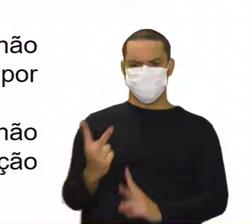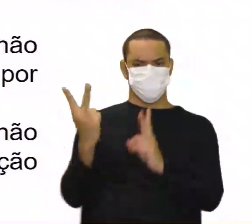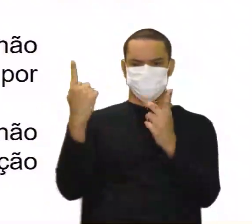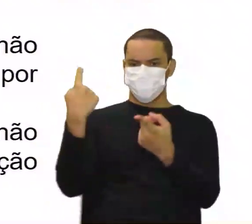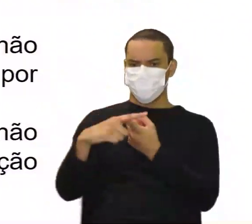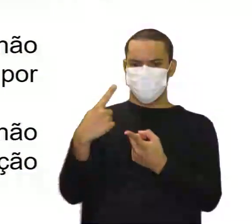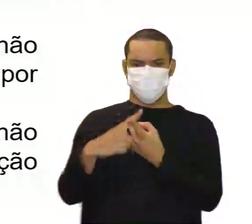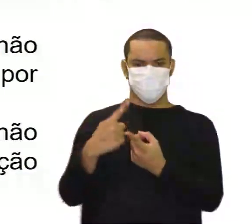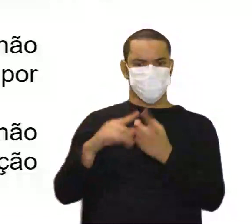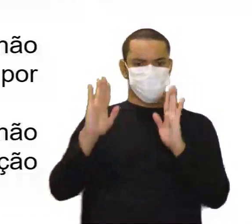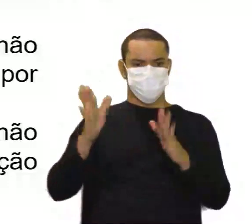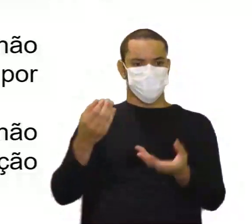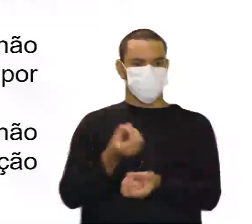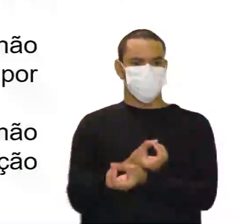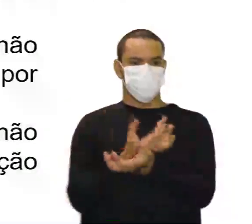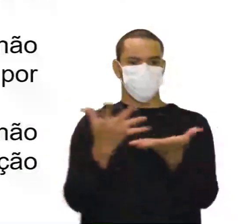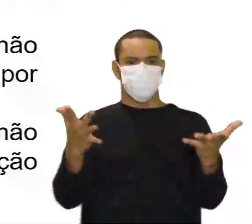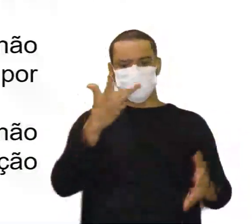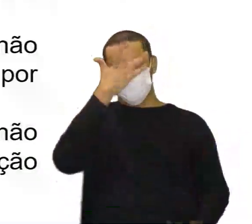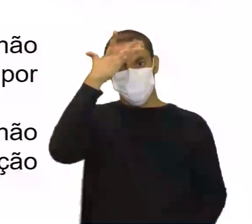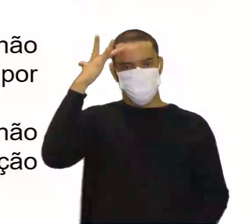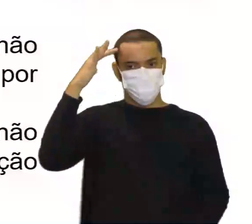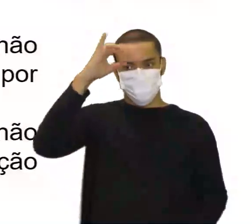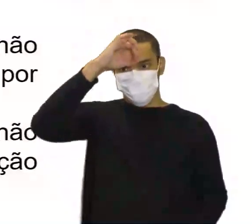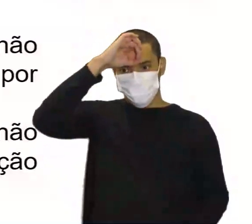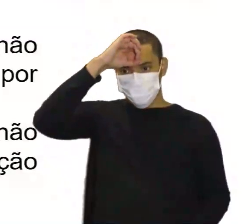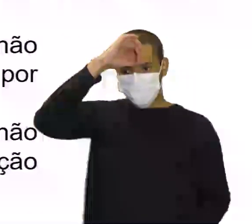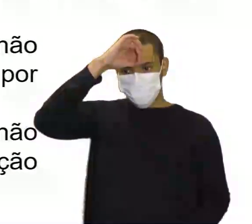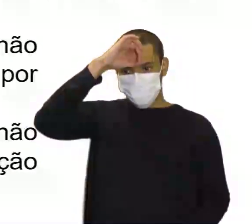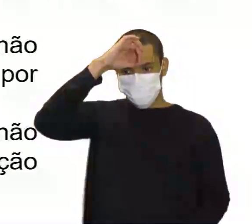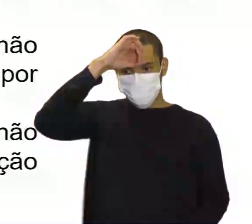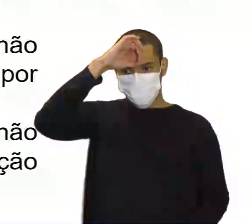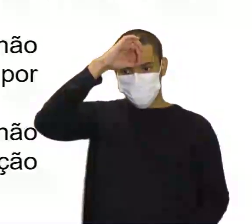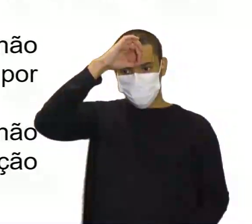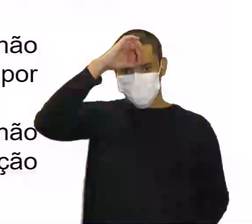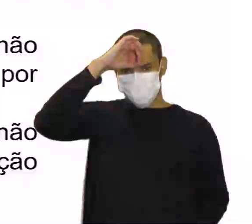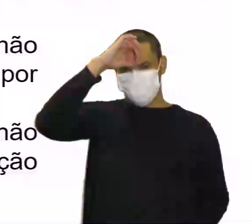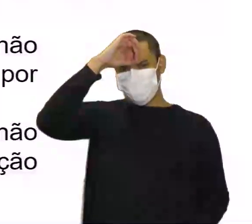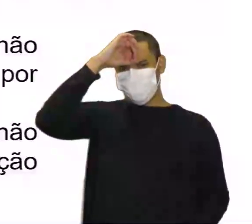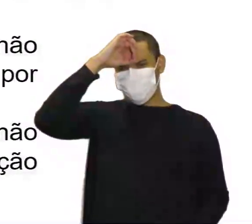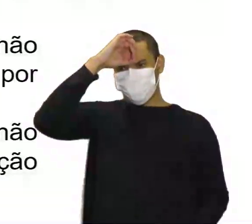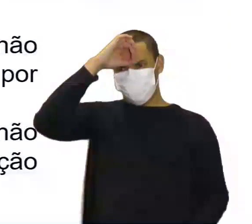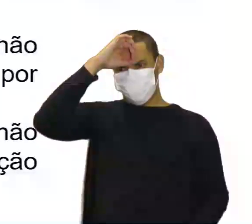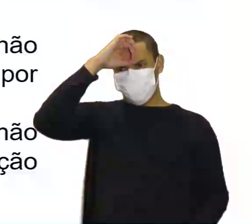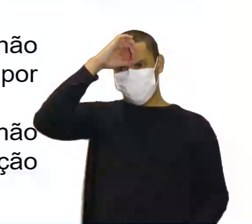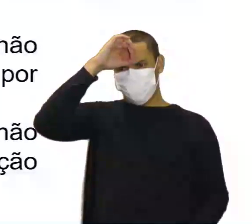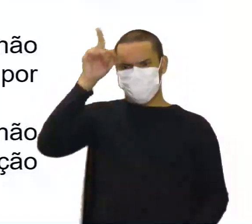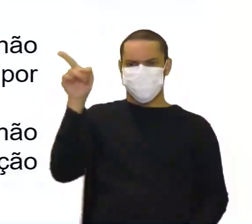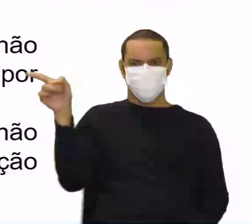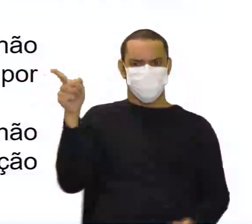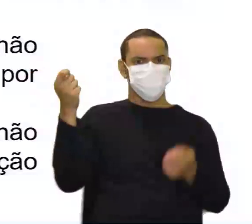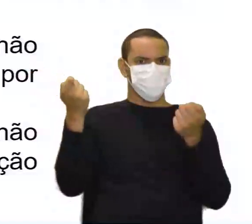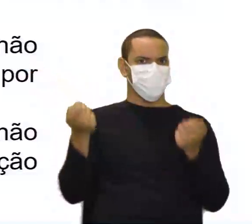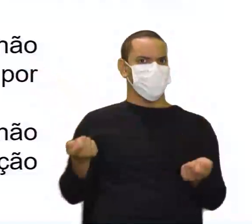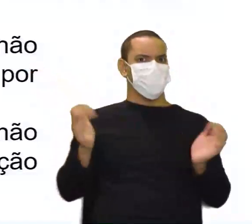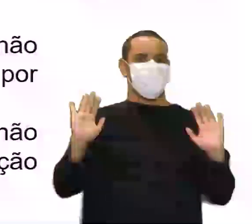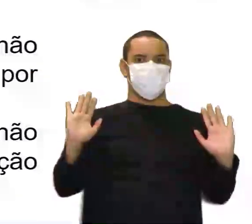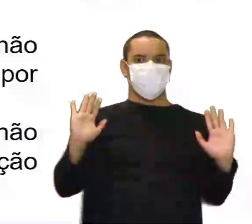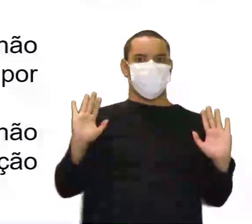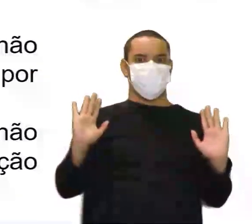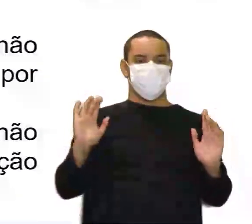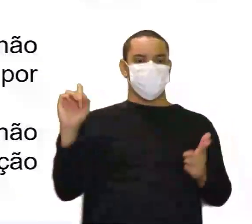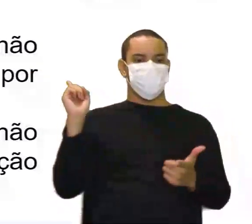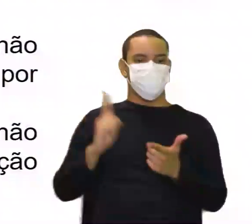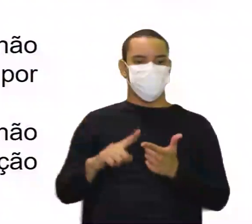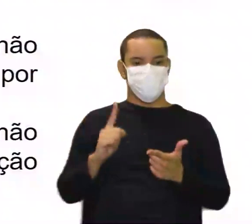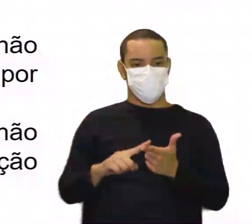foram concebidas por pessoas ignorantes. Nossa, aí pegou pesado, hein? B,